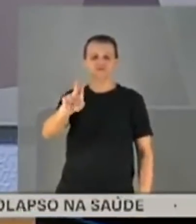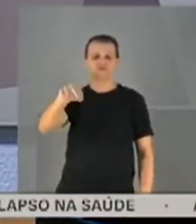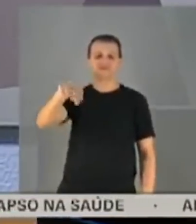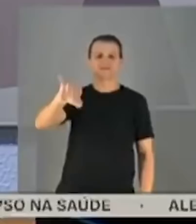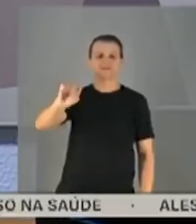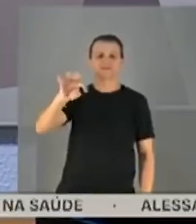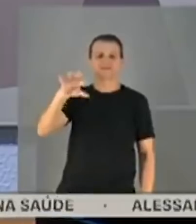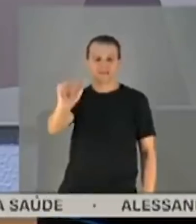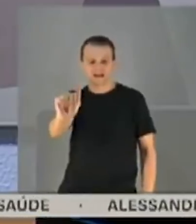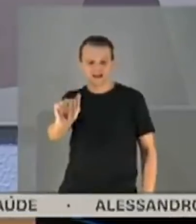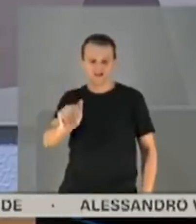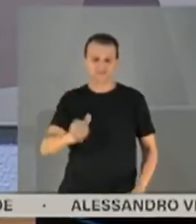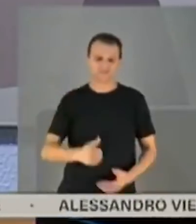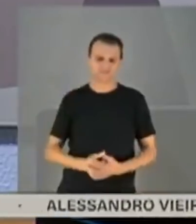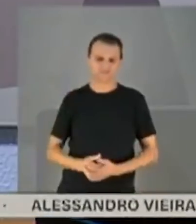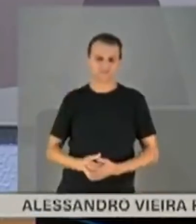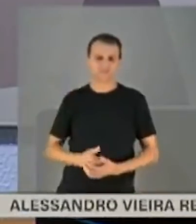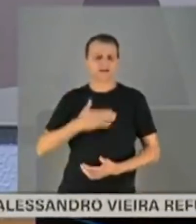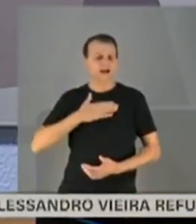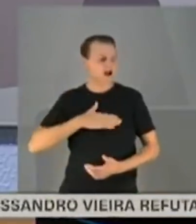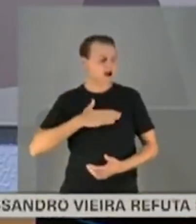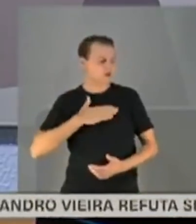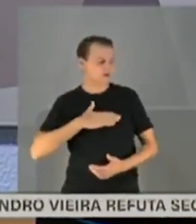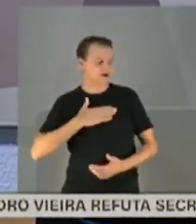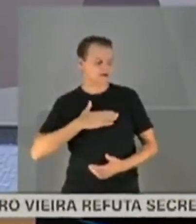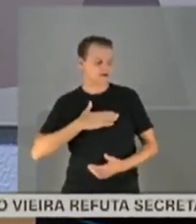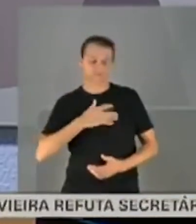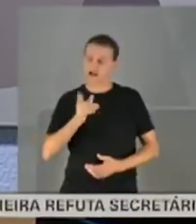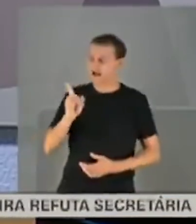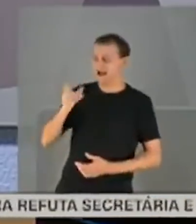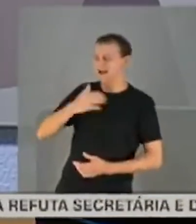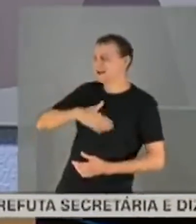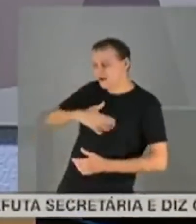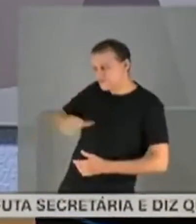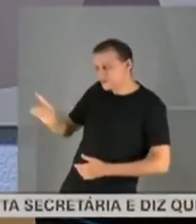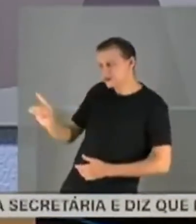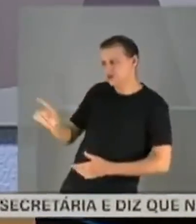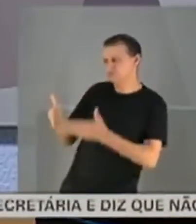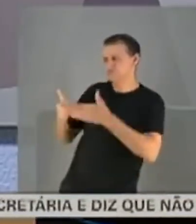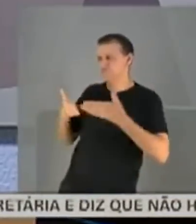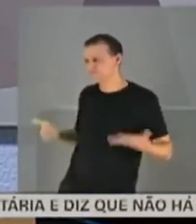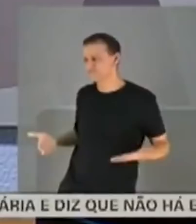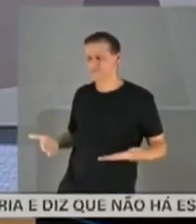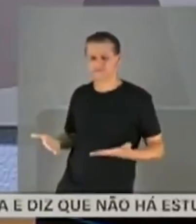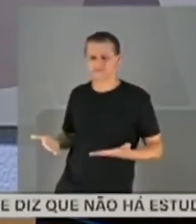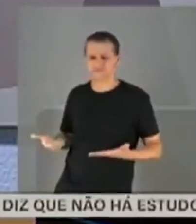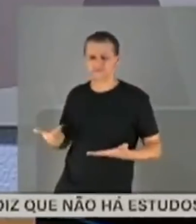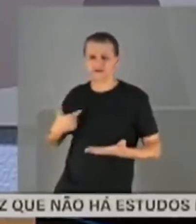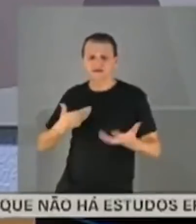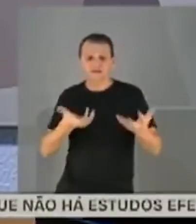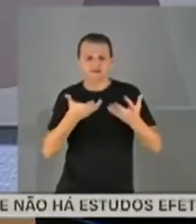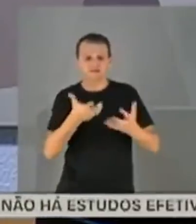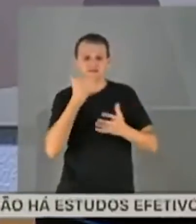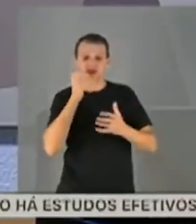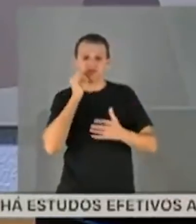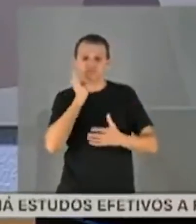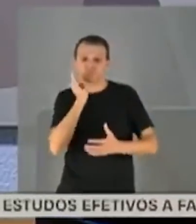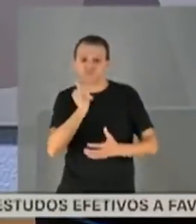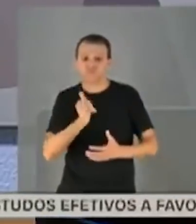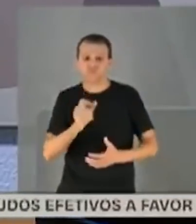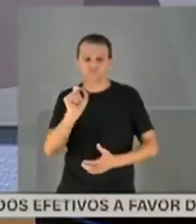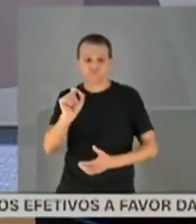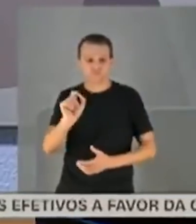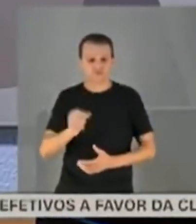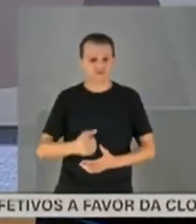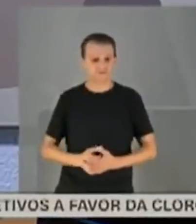vossa excelência lá Campos não calma não calma não é só acordando lá se ela no meu caso eu quero falar pois veja bem